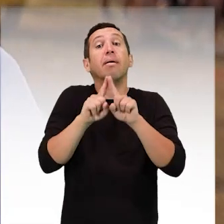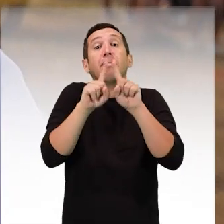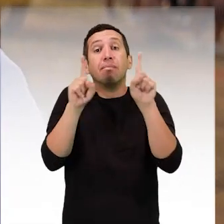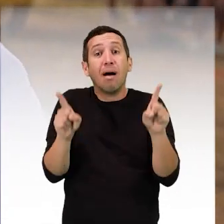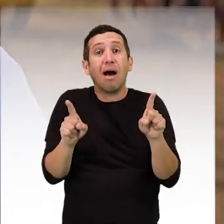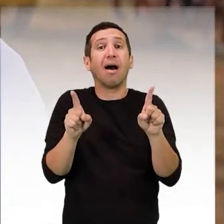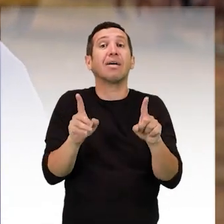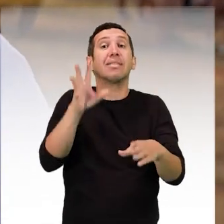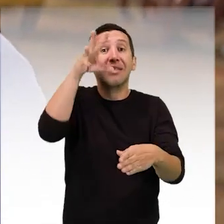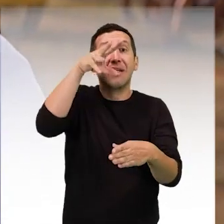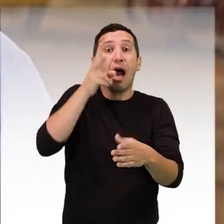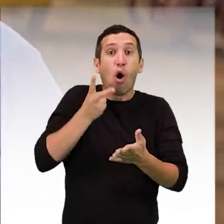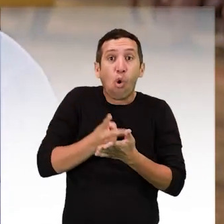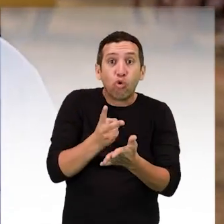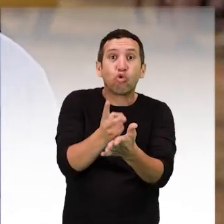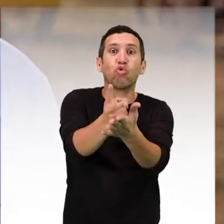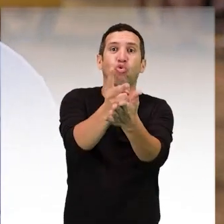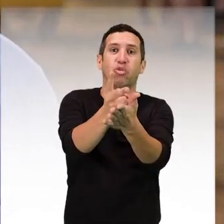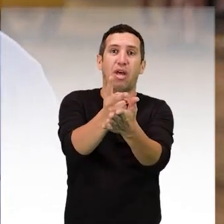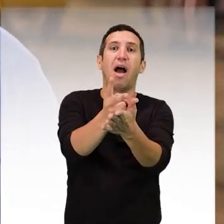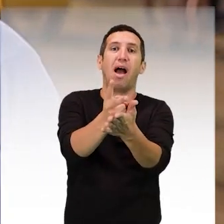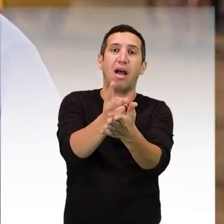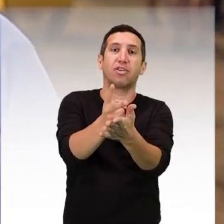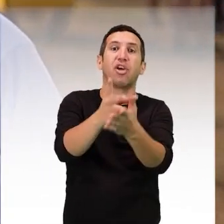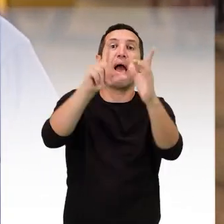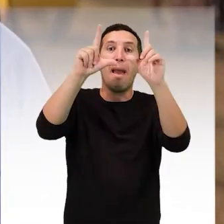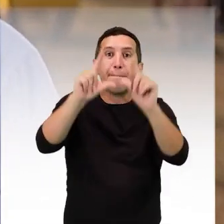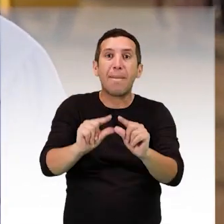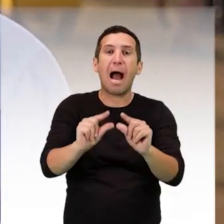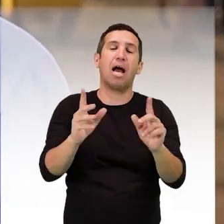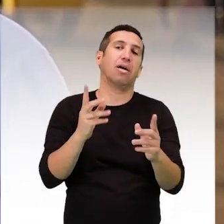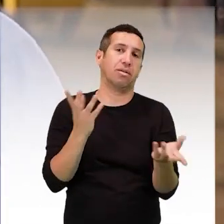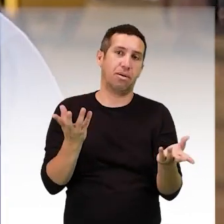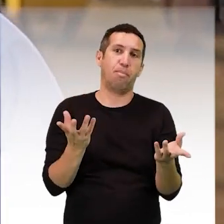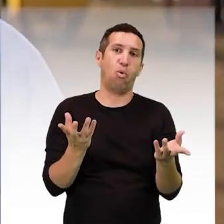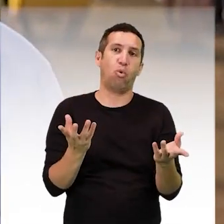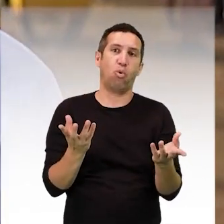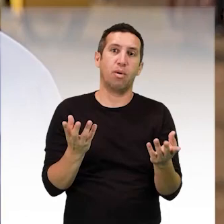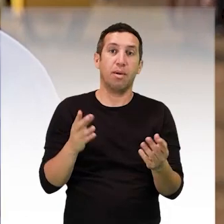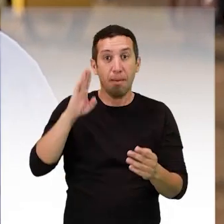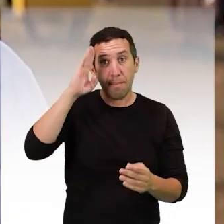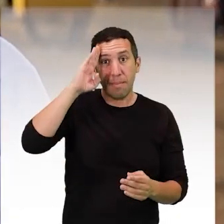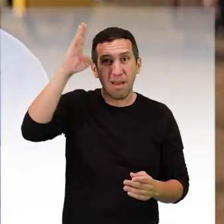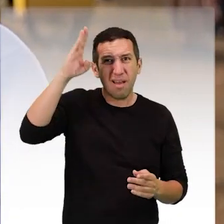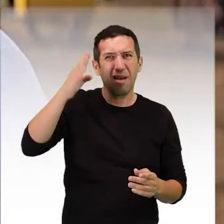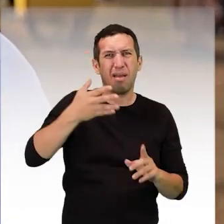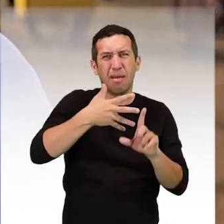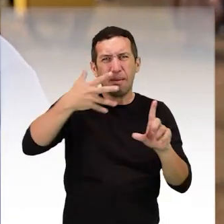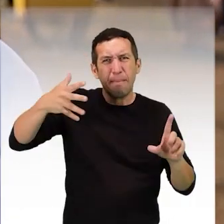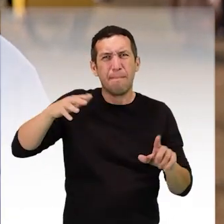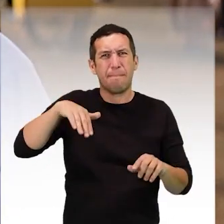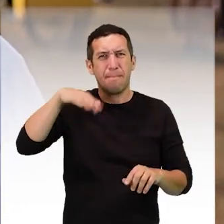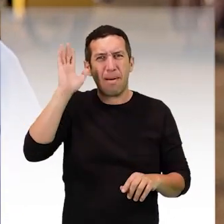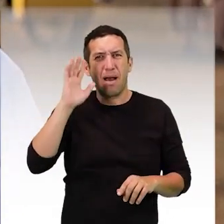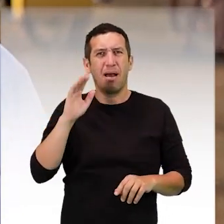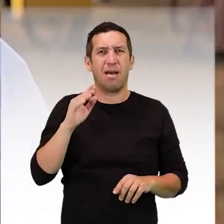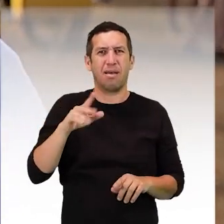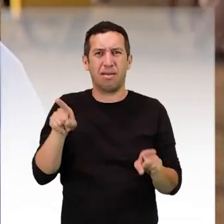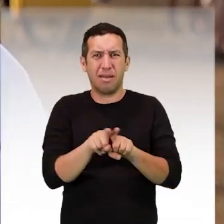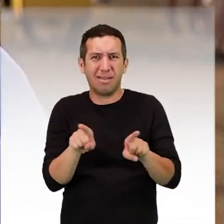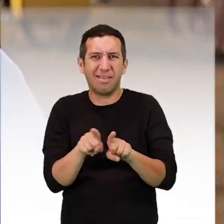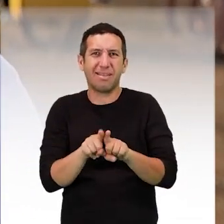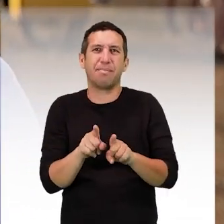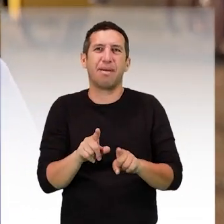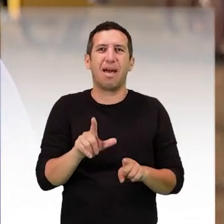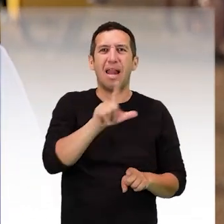a retenção dele no emprego é baixa, né? Então, sobretudo de homossexuais mais afeminados, a lésbica